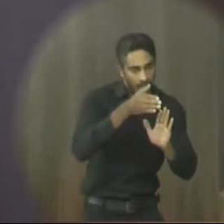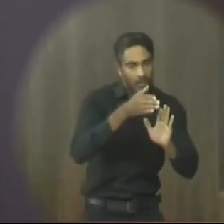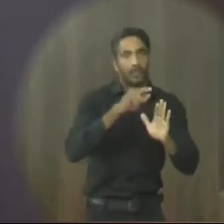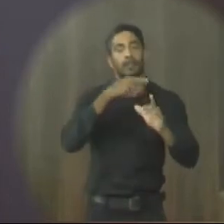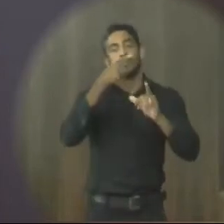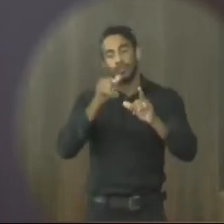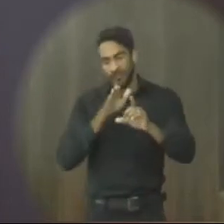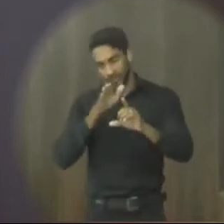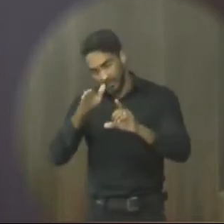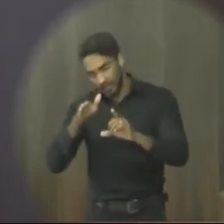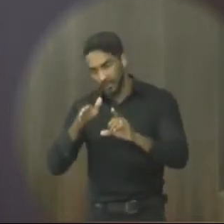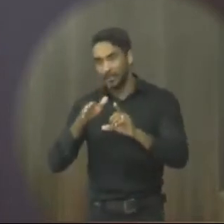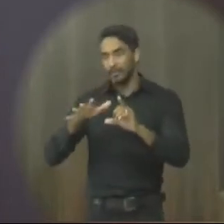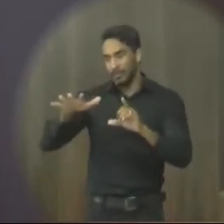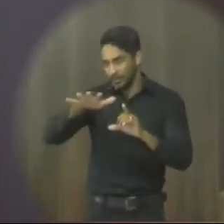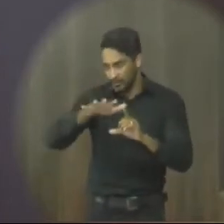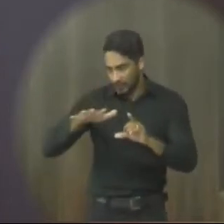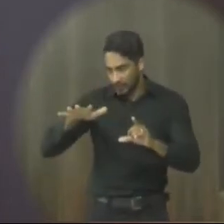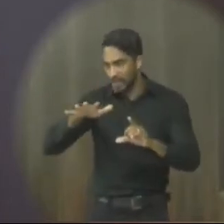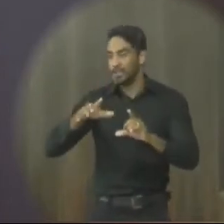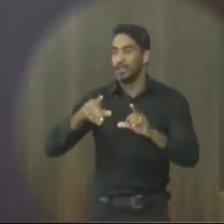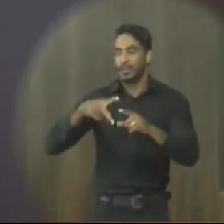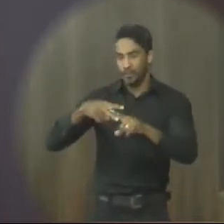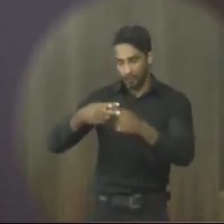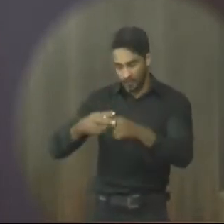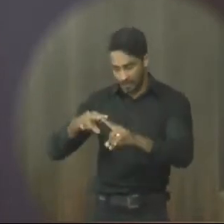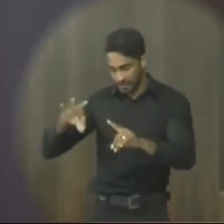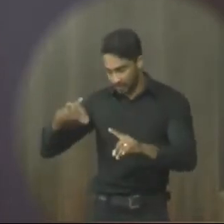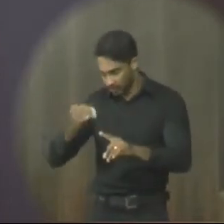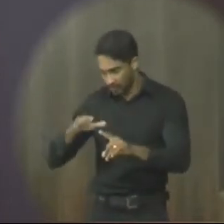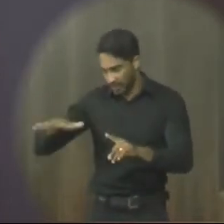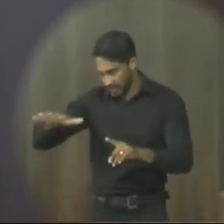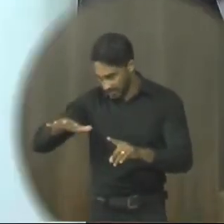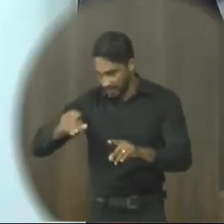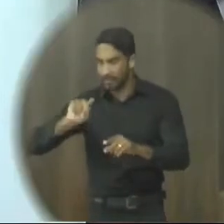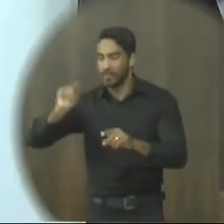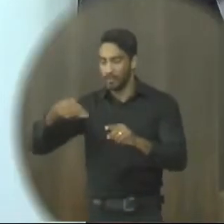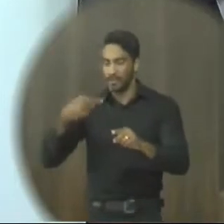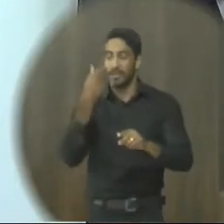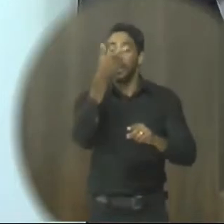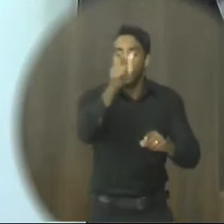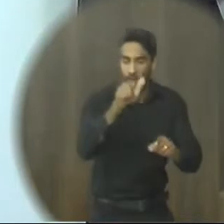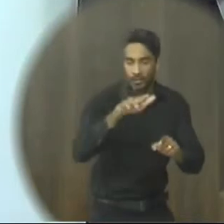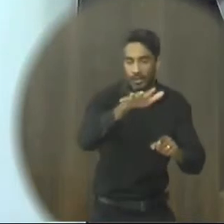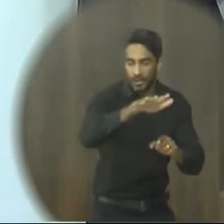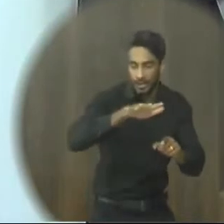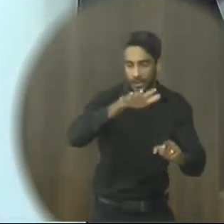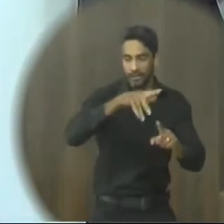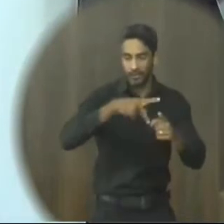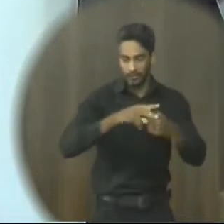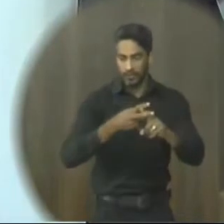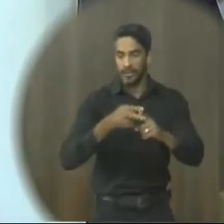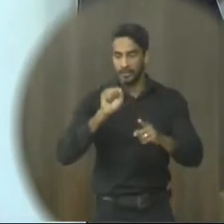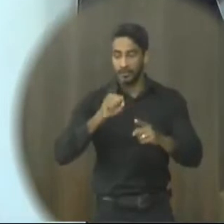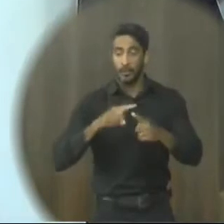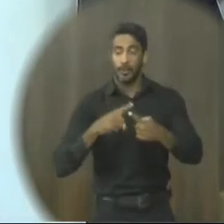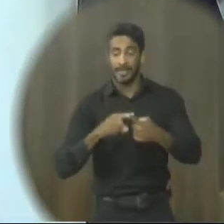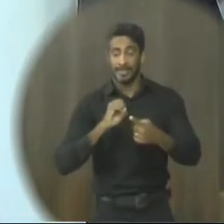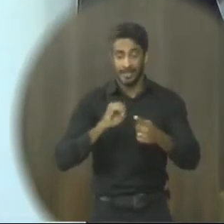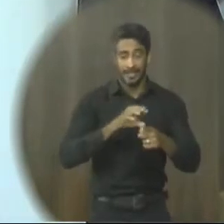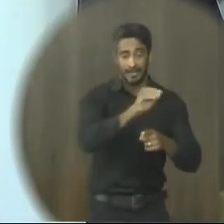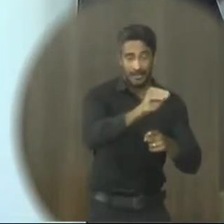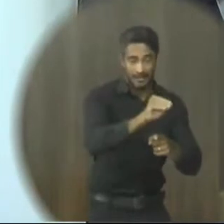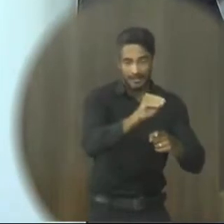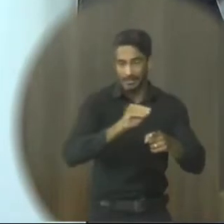gente pega uma região, tenta fazer aquela região, vai para a sequência na próxima região, porque se eu ficar